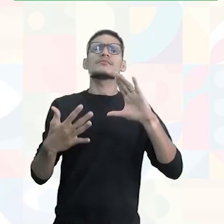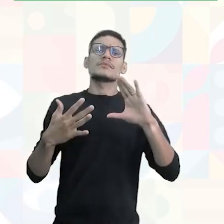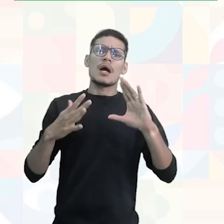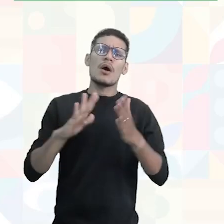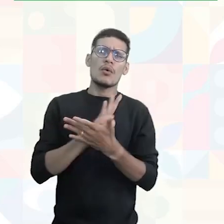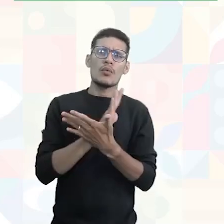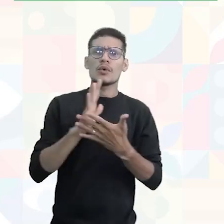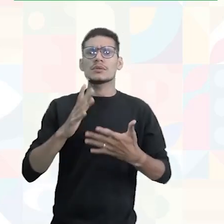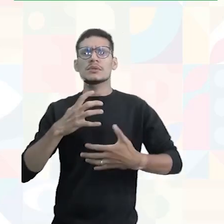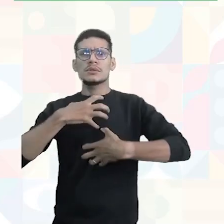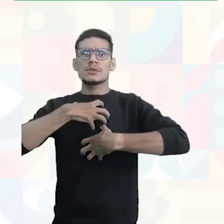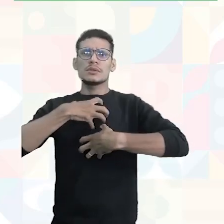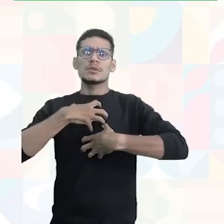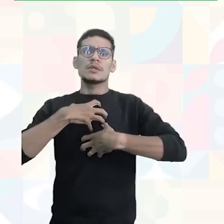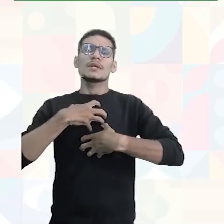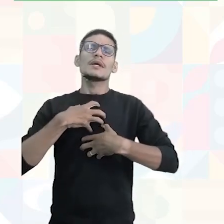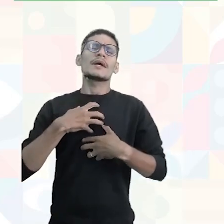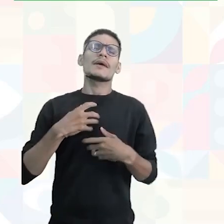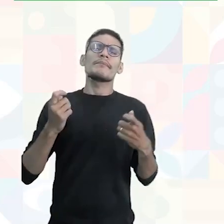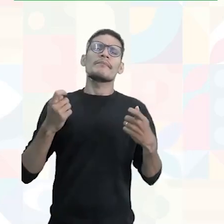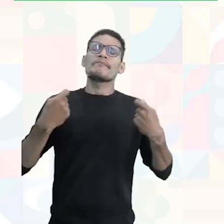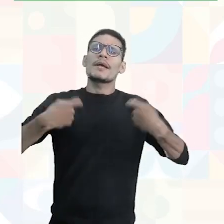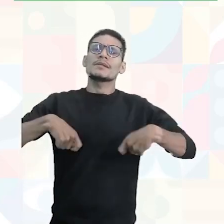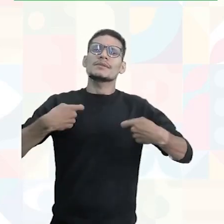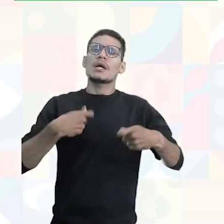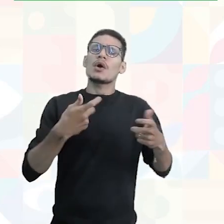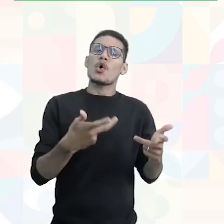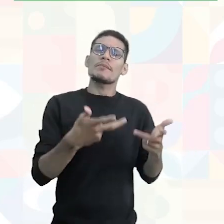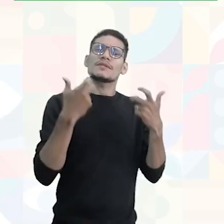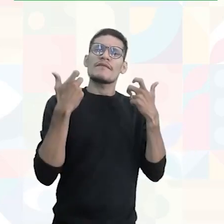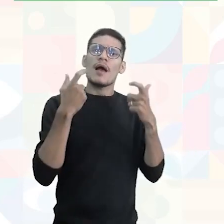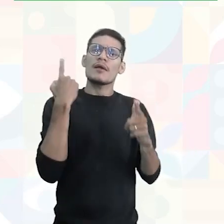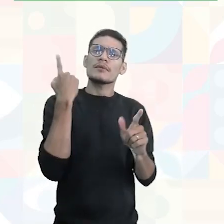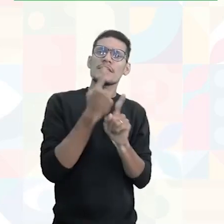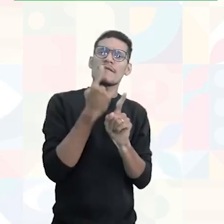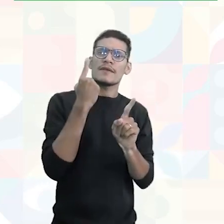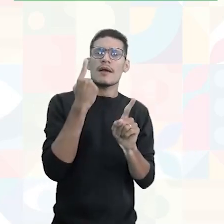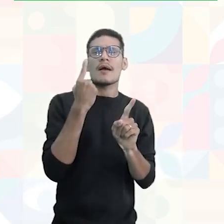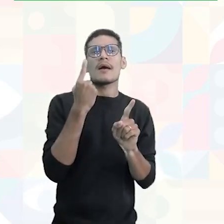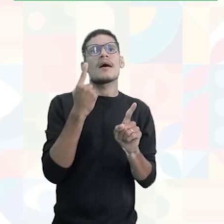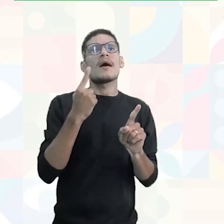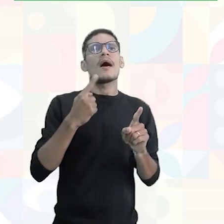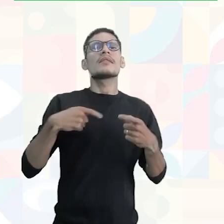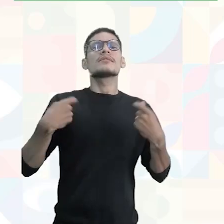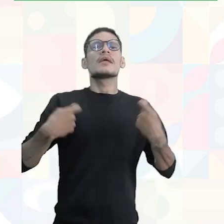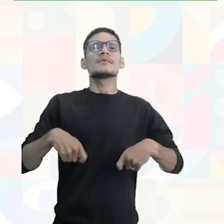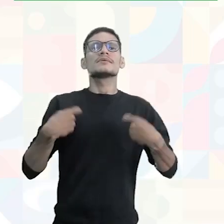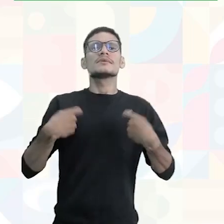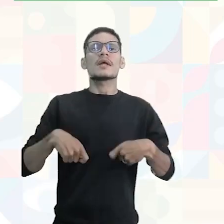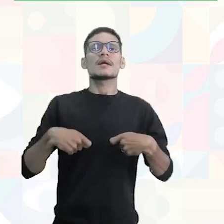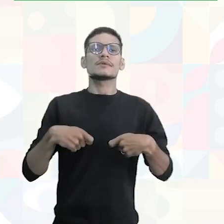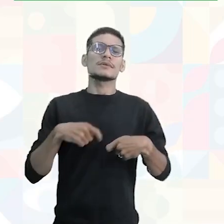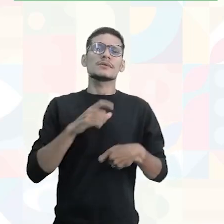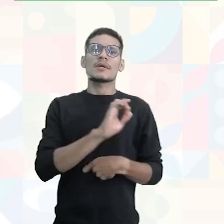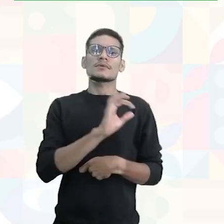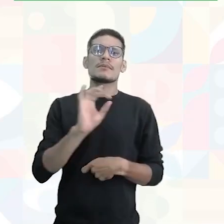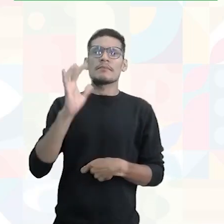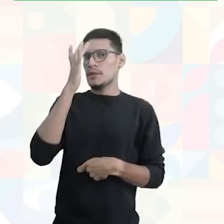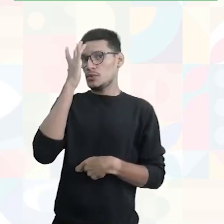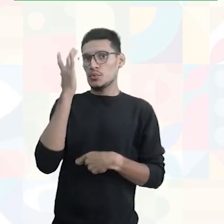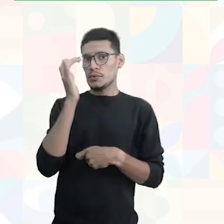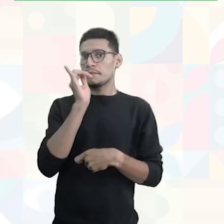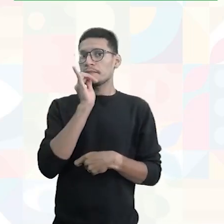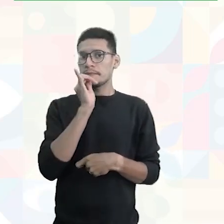nos fazem observar, nos fazem identificar a necessidade de cada um. Por